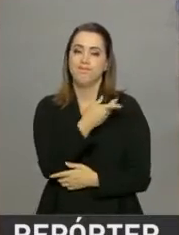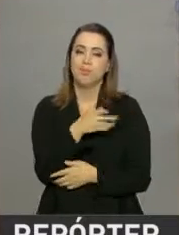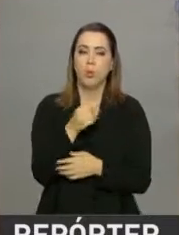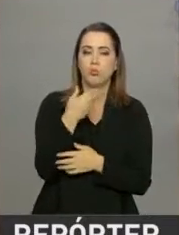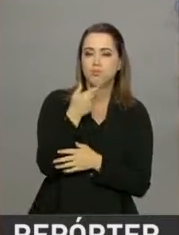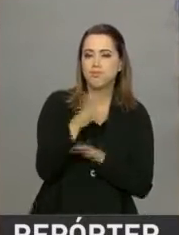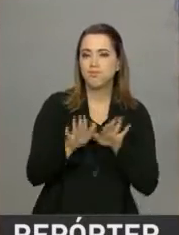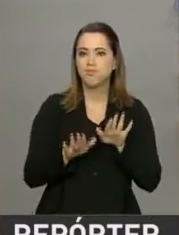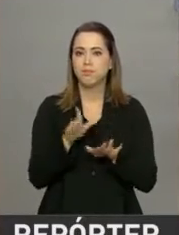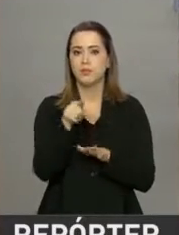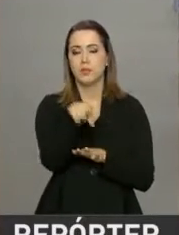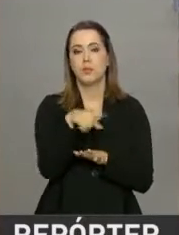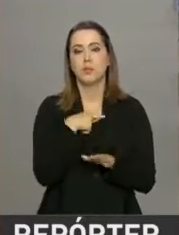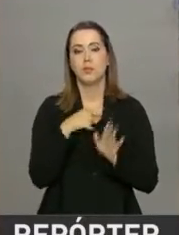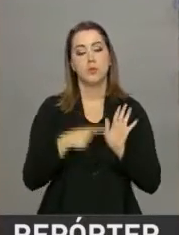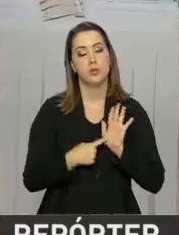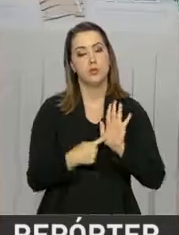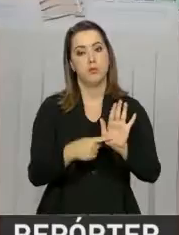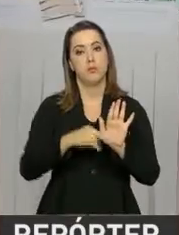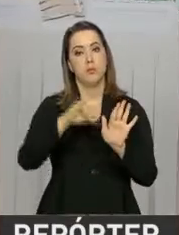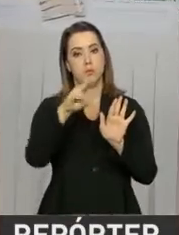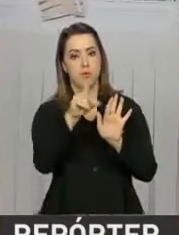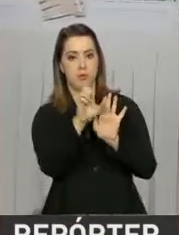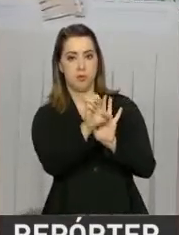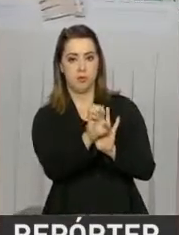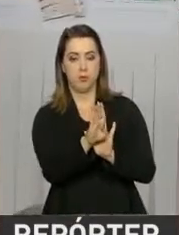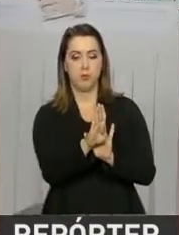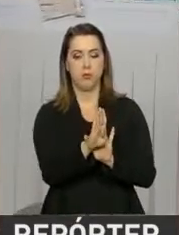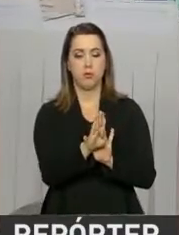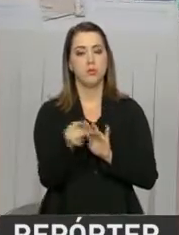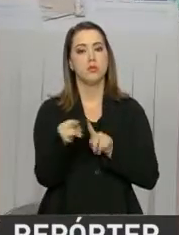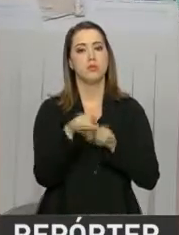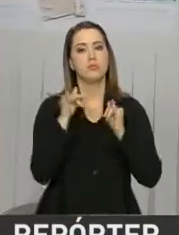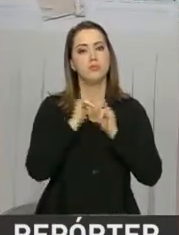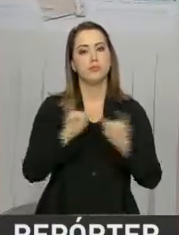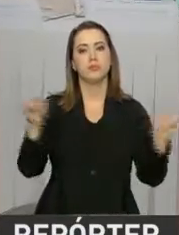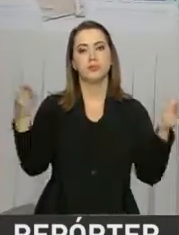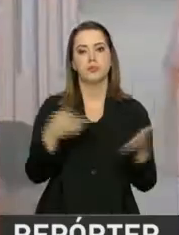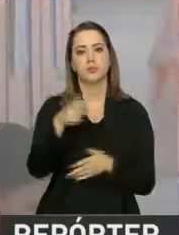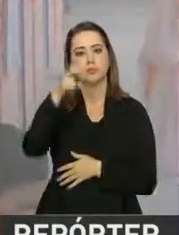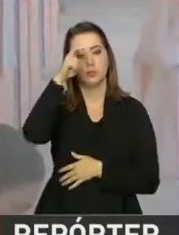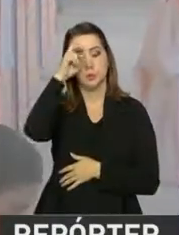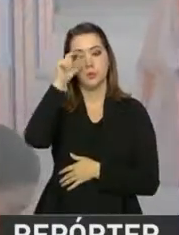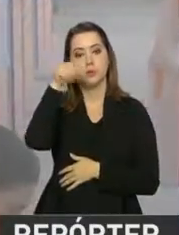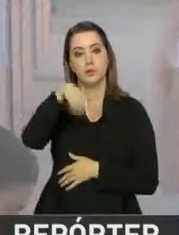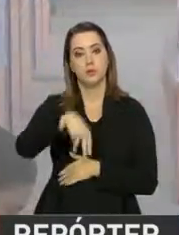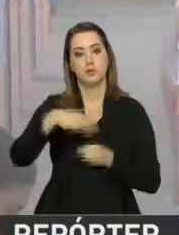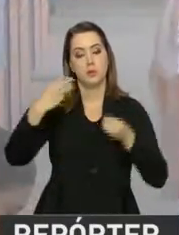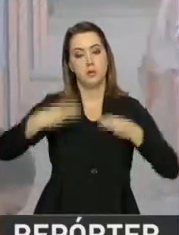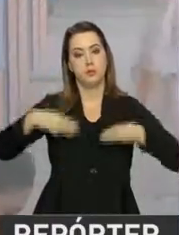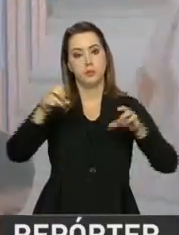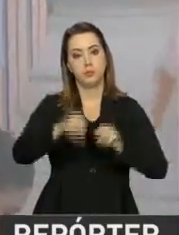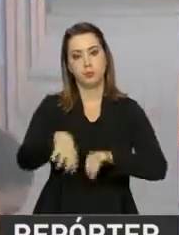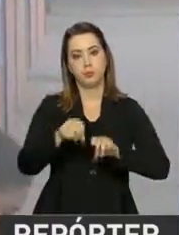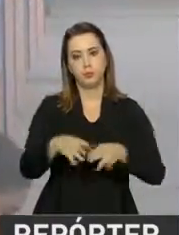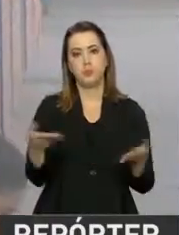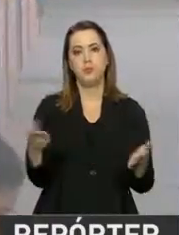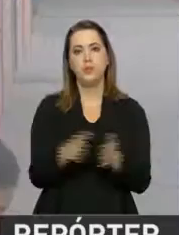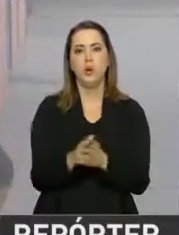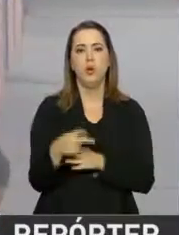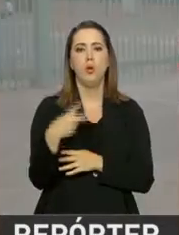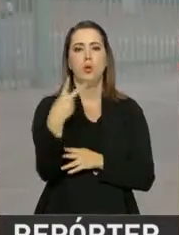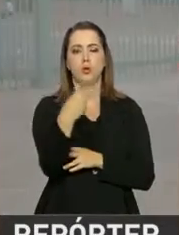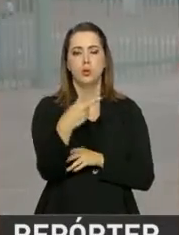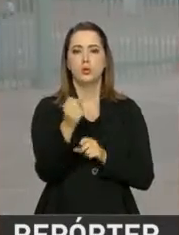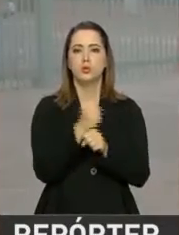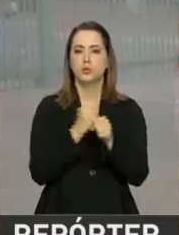retrata o índice de desenvolvimento da Educação Básica divulgado nesta quinta-feira pelo Ministério da Educação o Ideb é um indicador divulgado